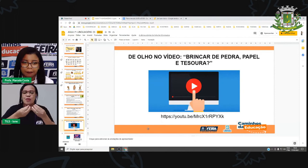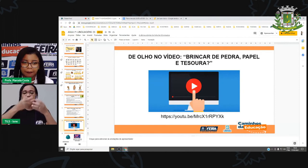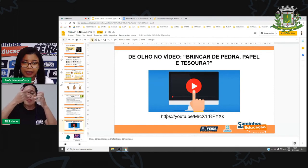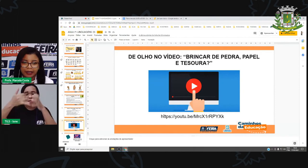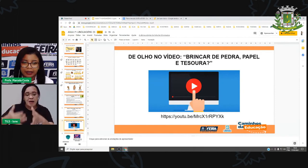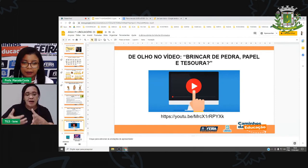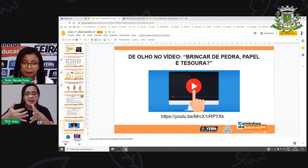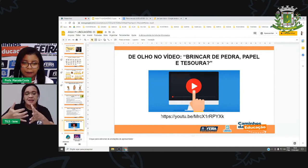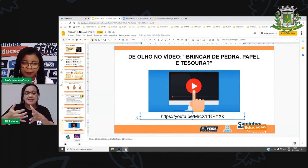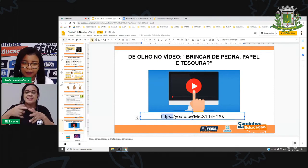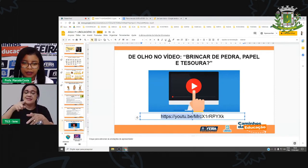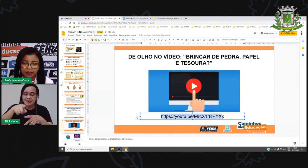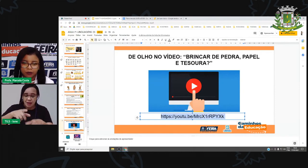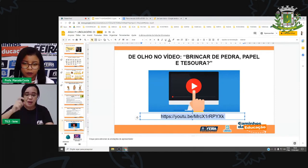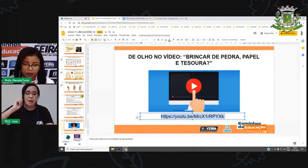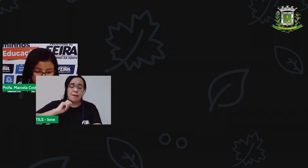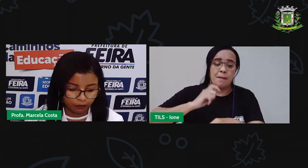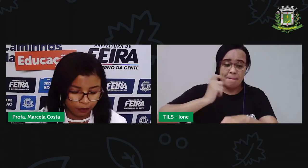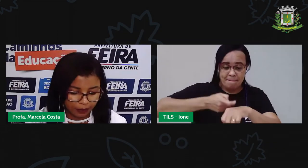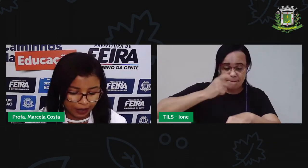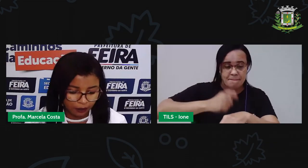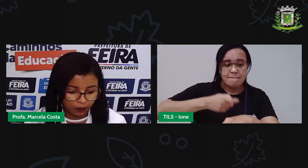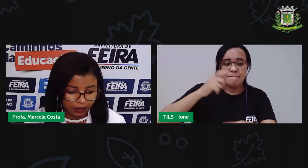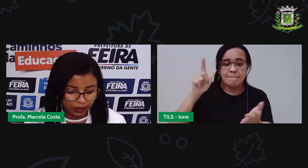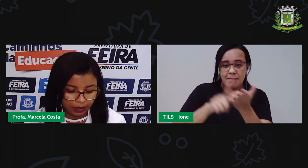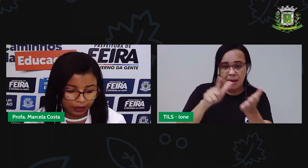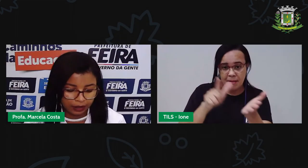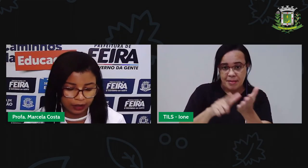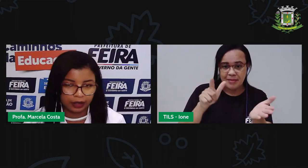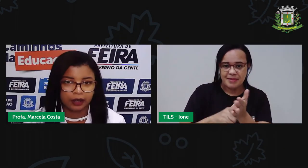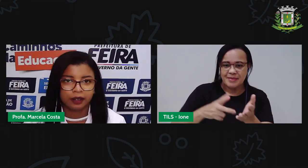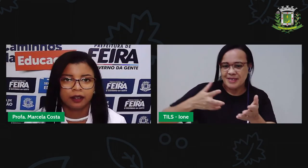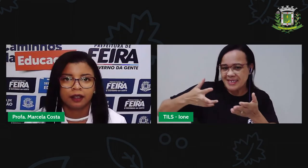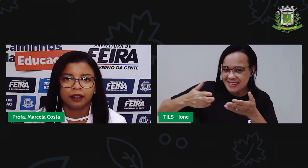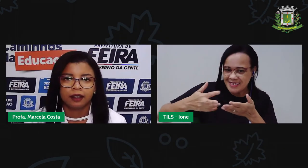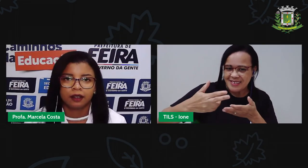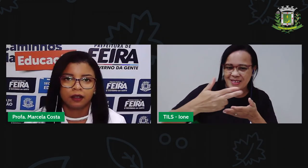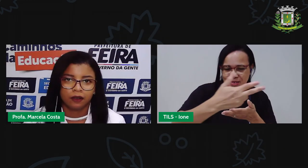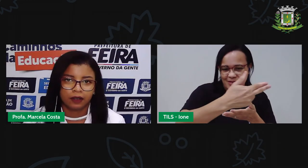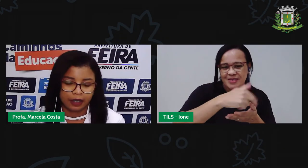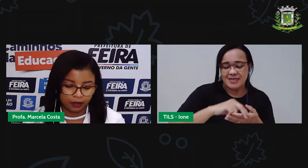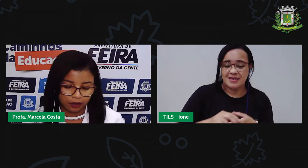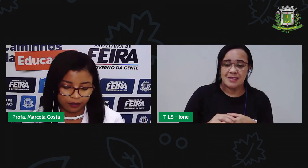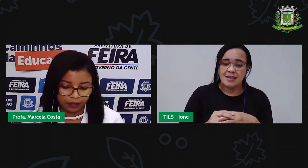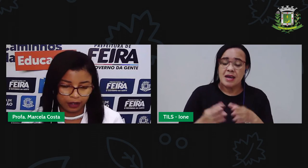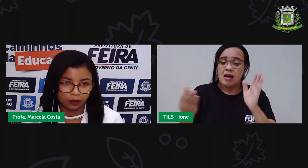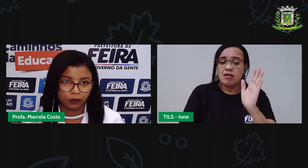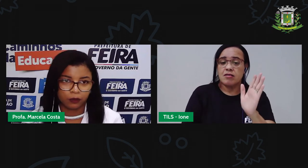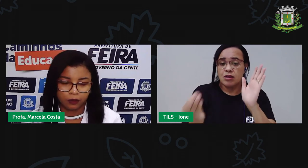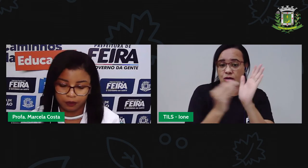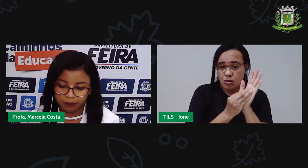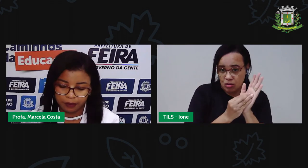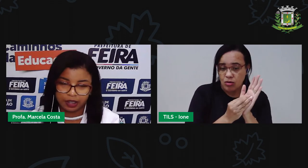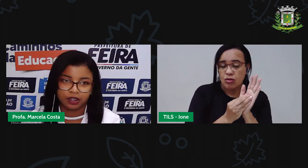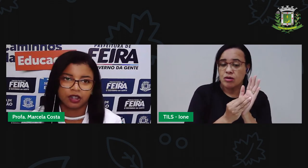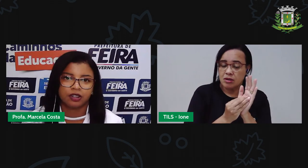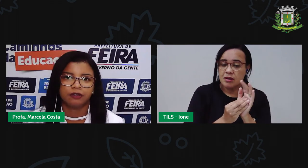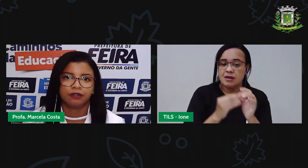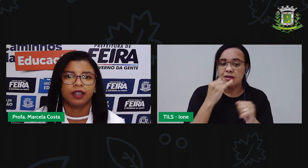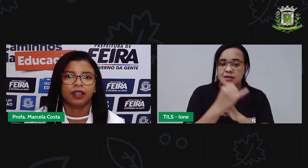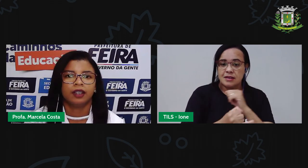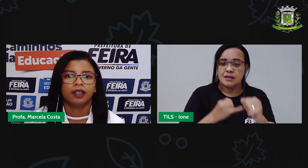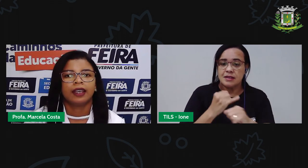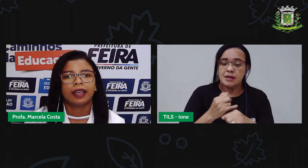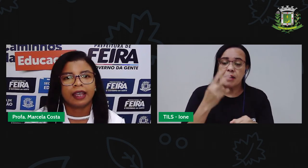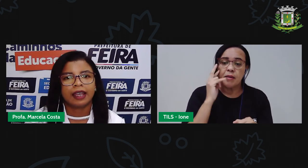de pedra, papel e tesoura. Vou pegar o link aqui, colocar no navegador para a